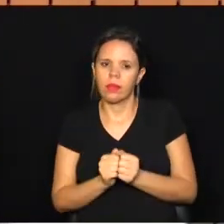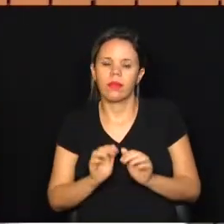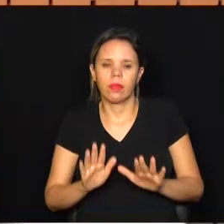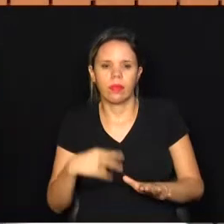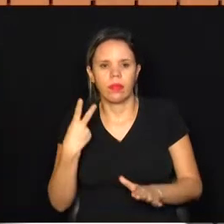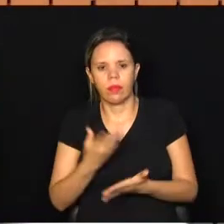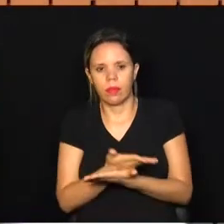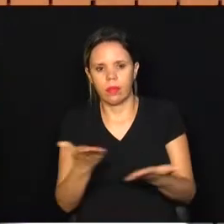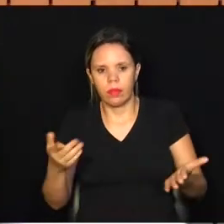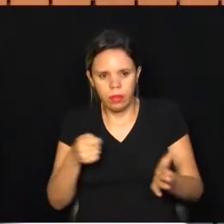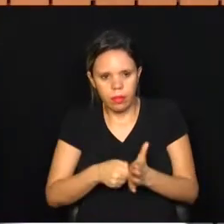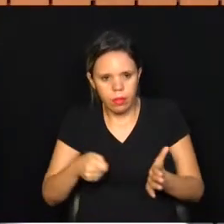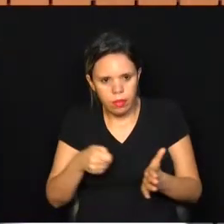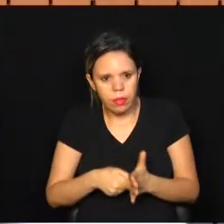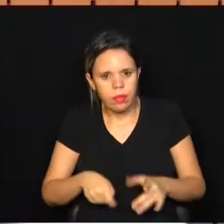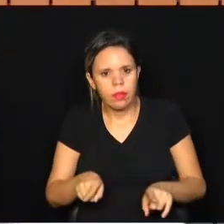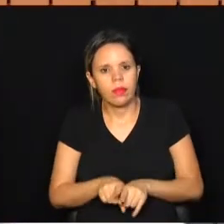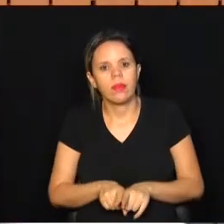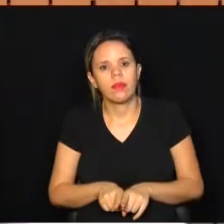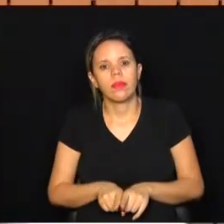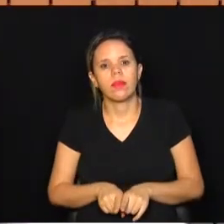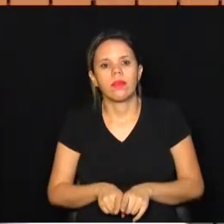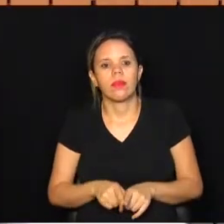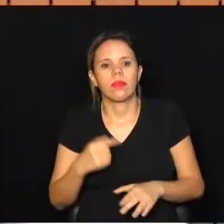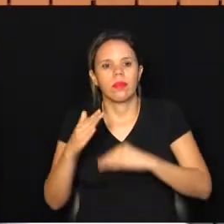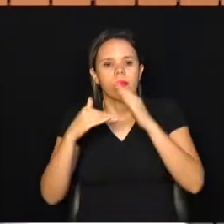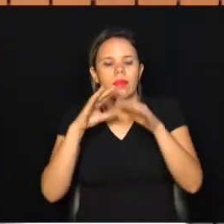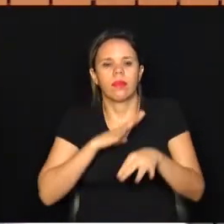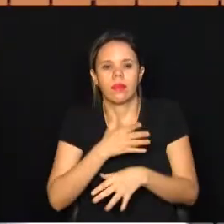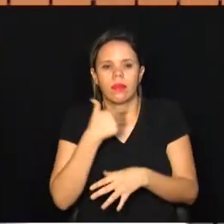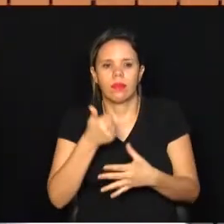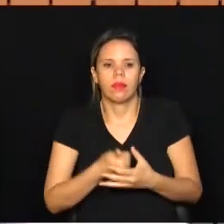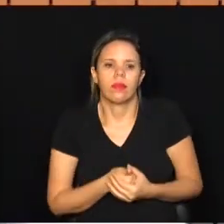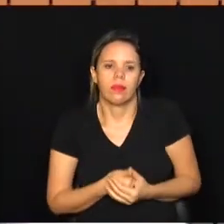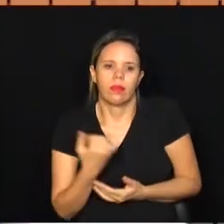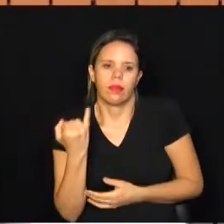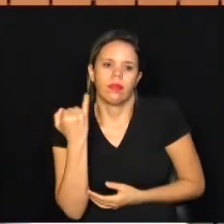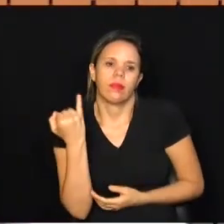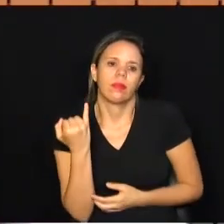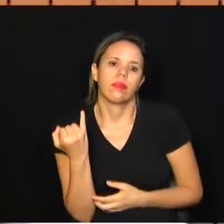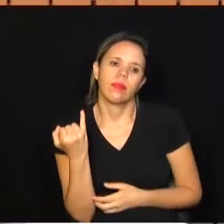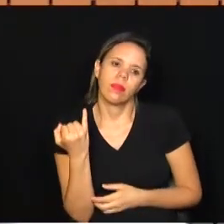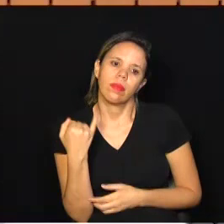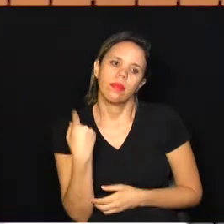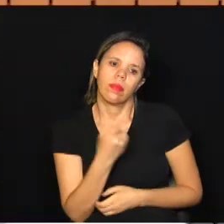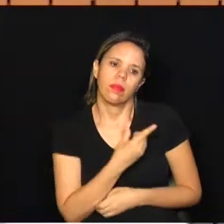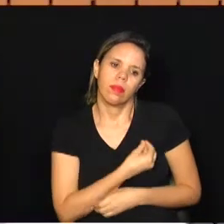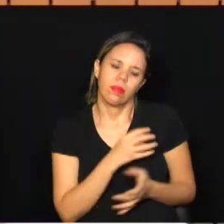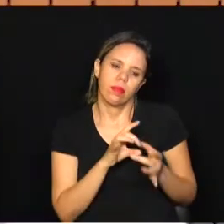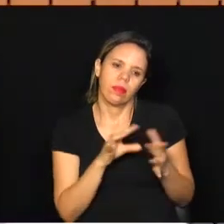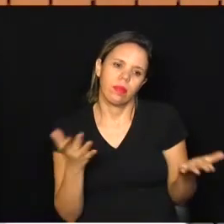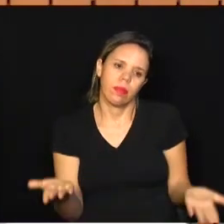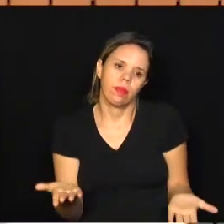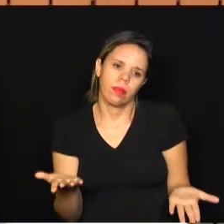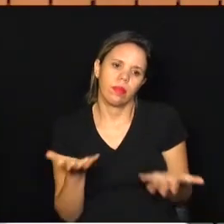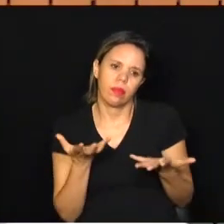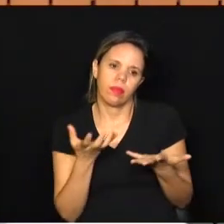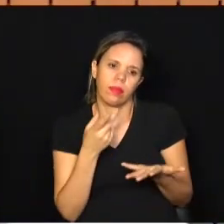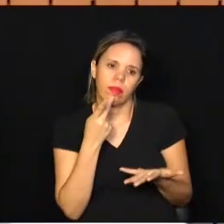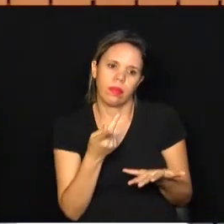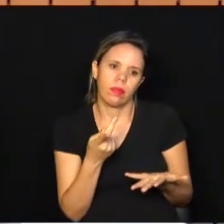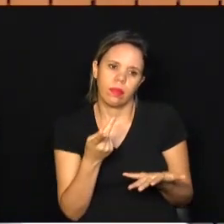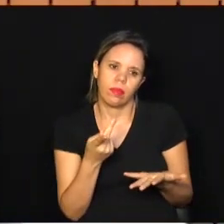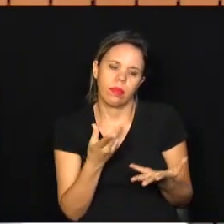vereadores que se dedicam para construir uma cidade melhor. Isso é muito importante e nós estamos para isso. Eu quero dizer que,